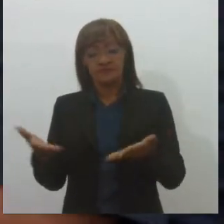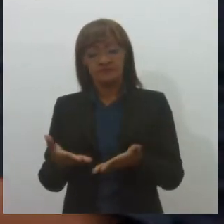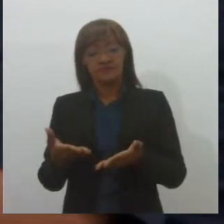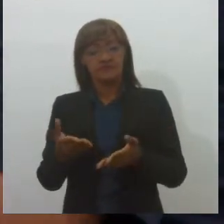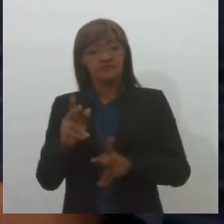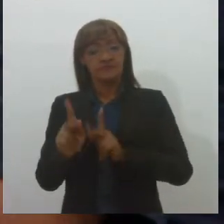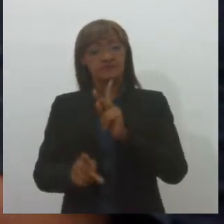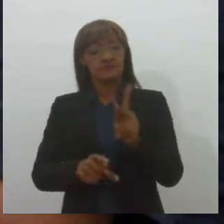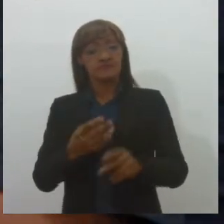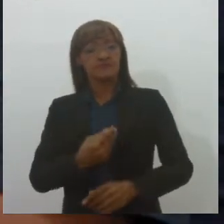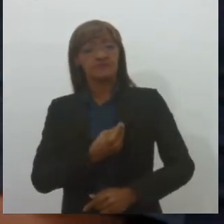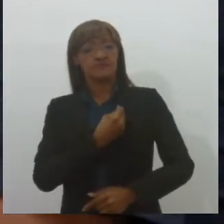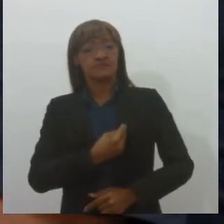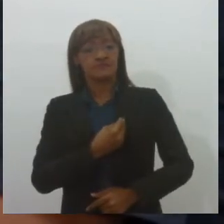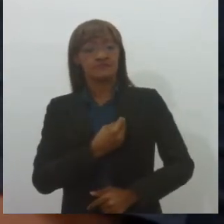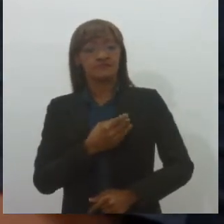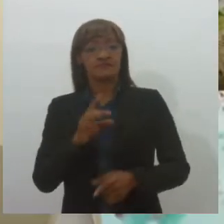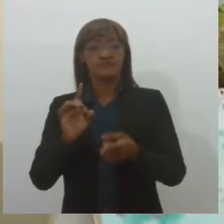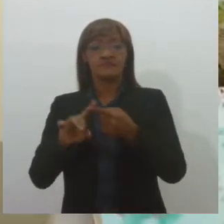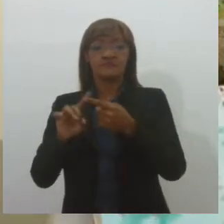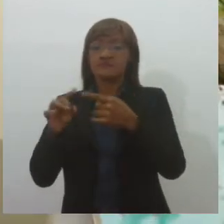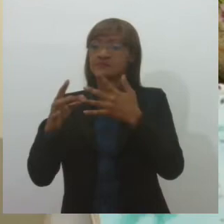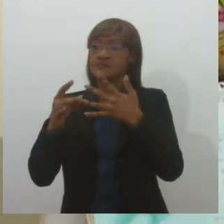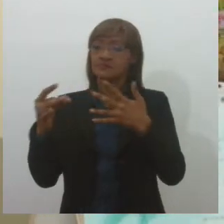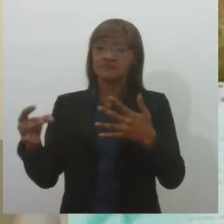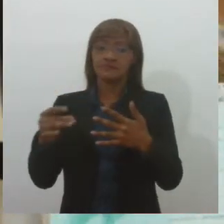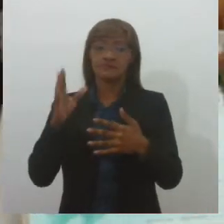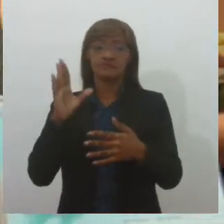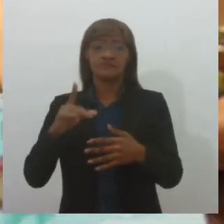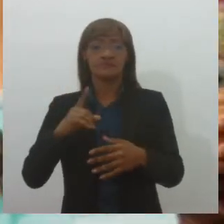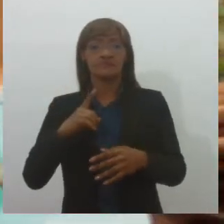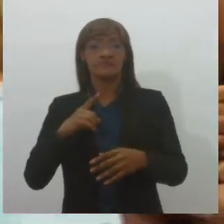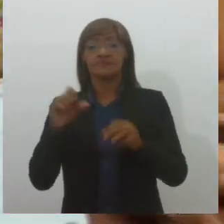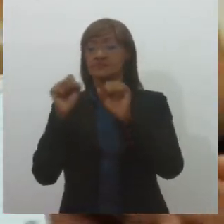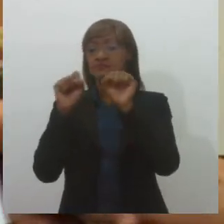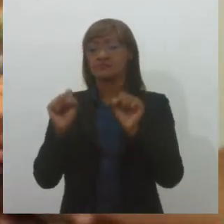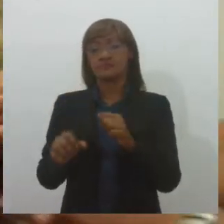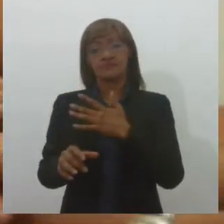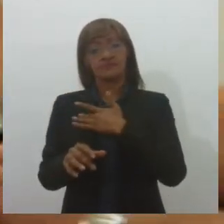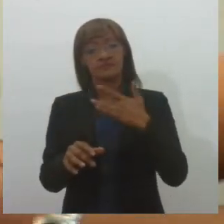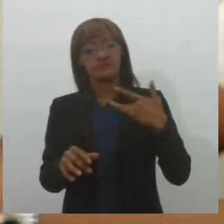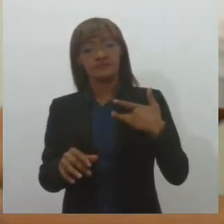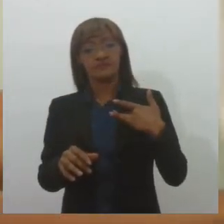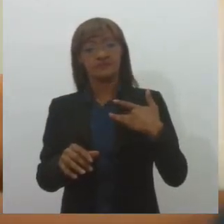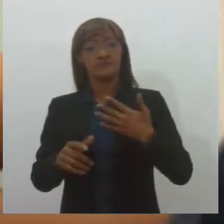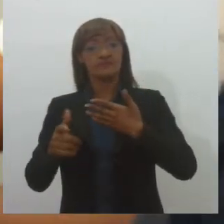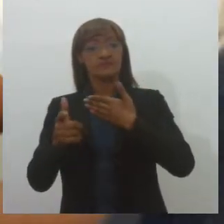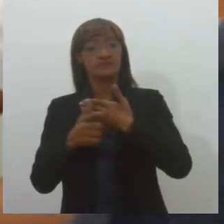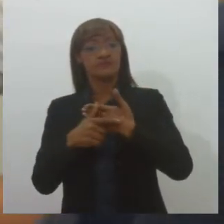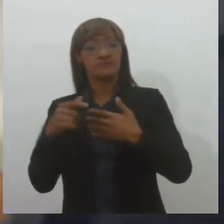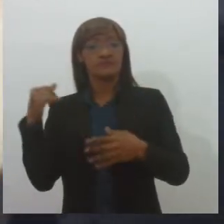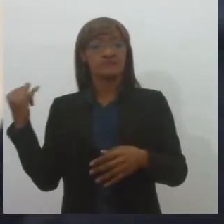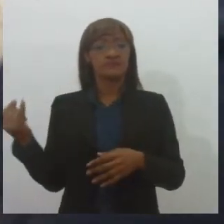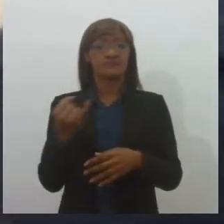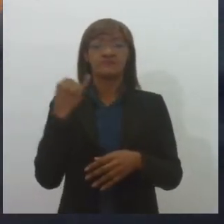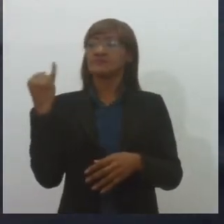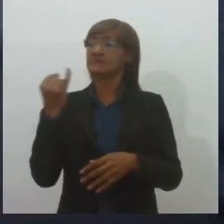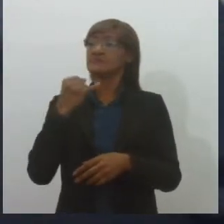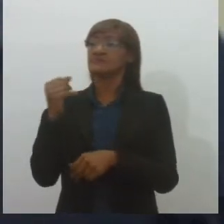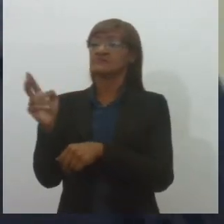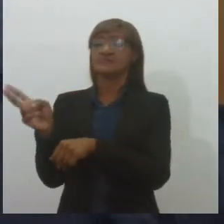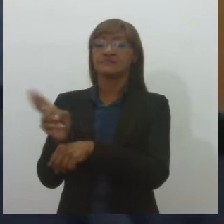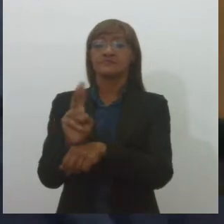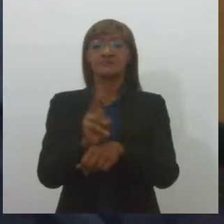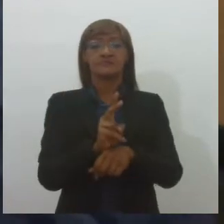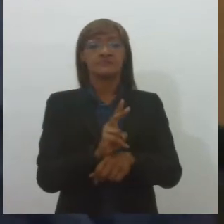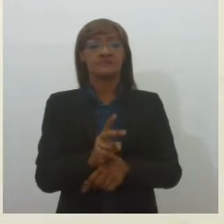os agentes destacaram que além de promover saúde a categoria tem um papel essencial no monitoramento e